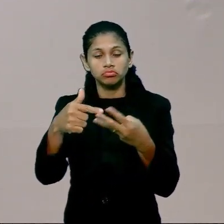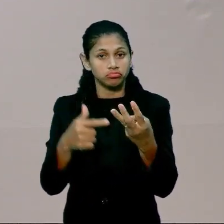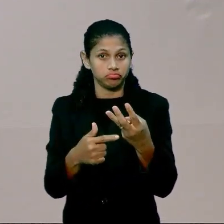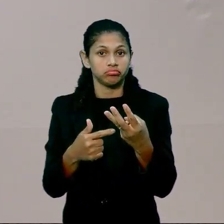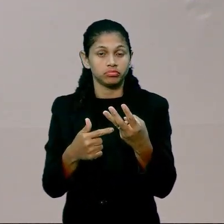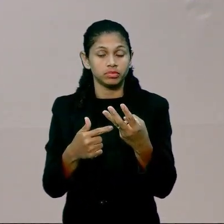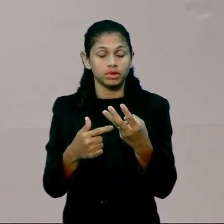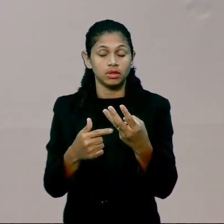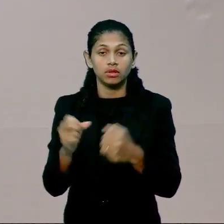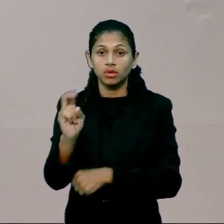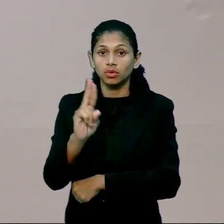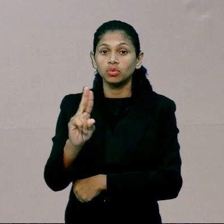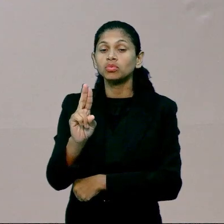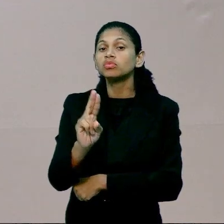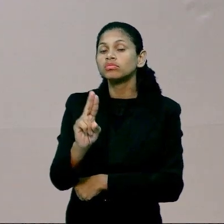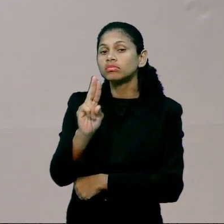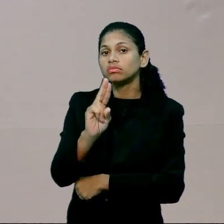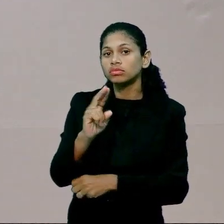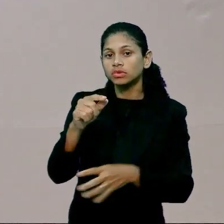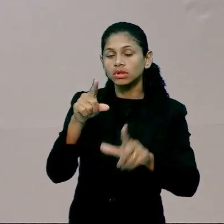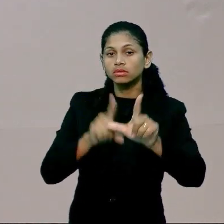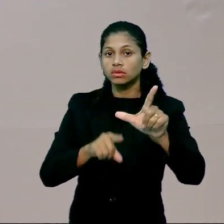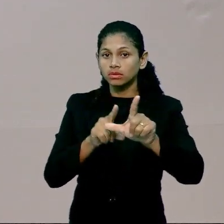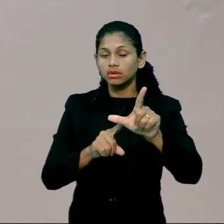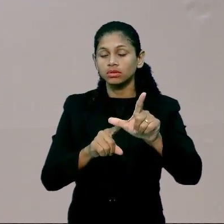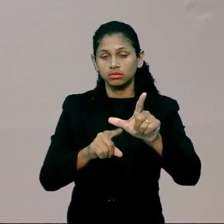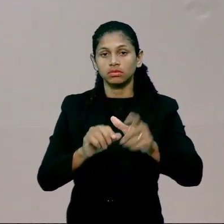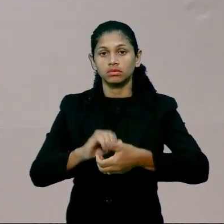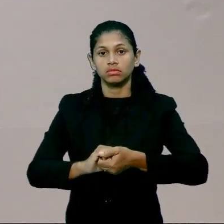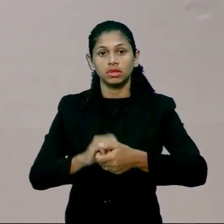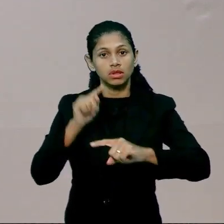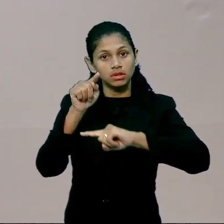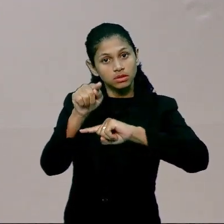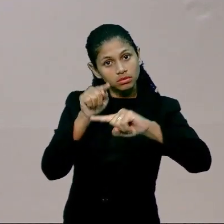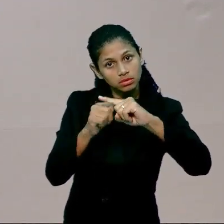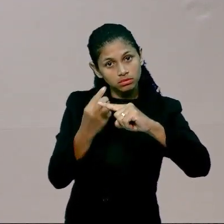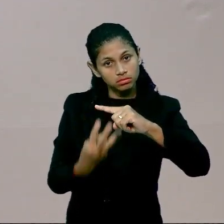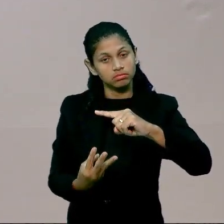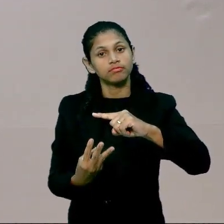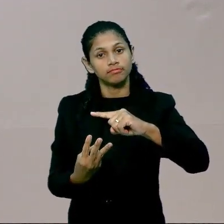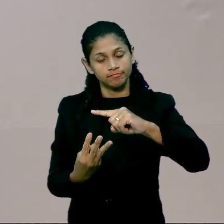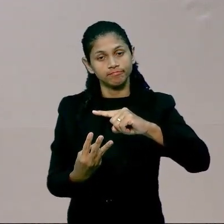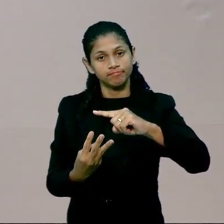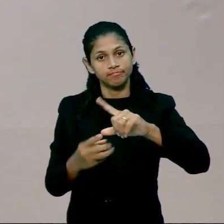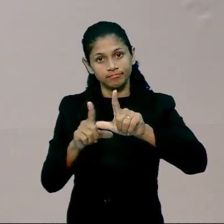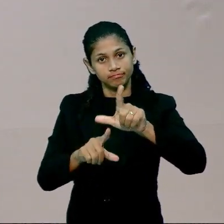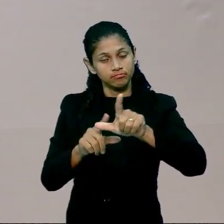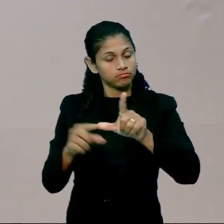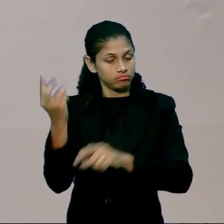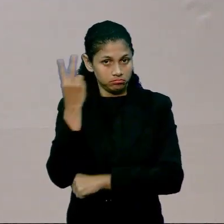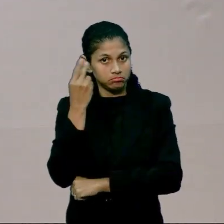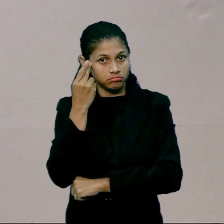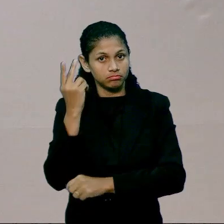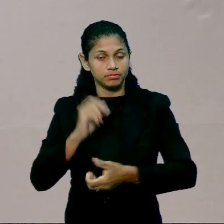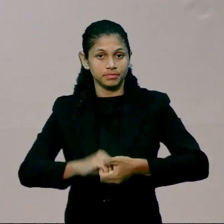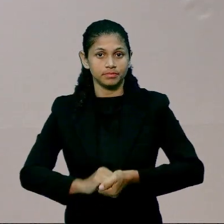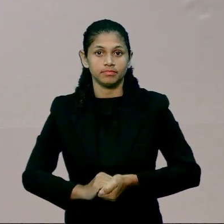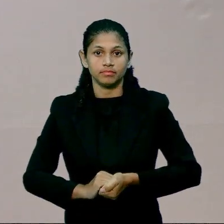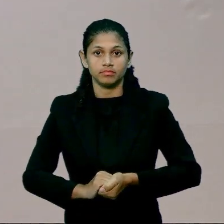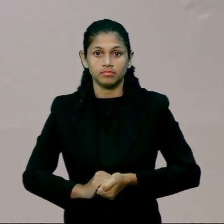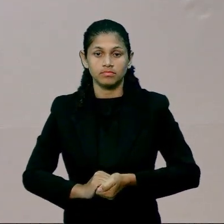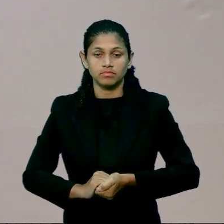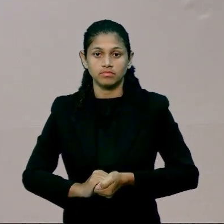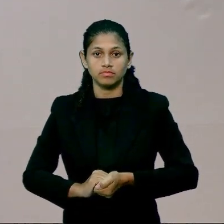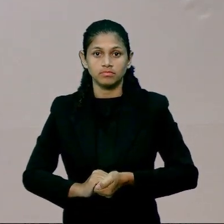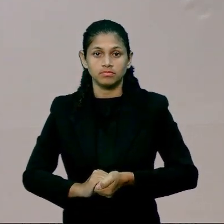usa as três letras e quando foi dividir ele vai dizer dividir por três ou seja as três letras normais Tudo bem